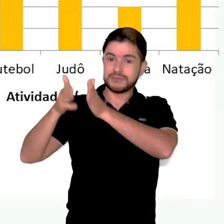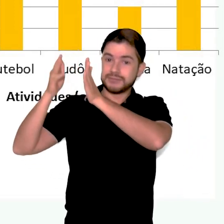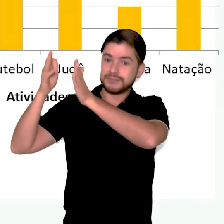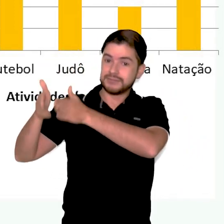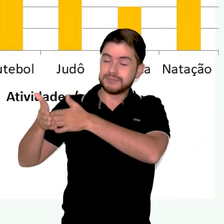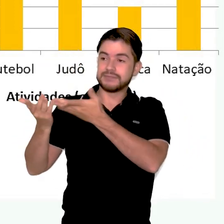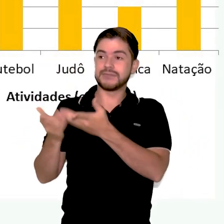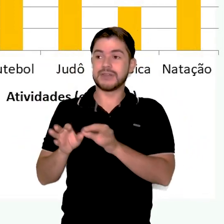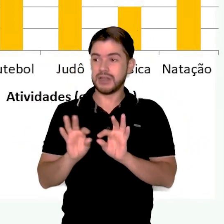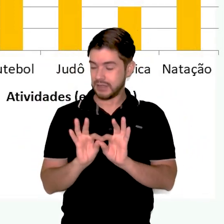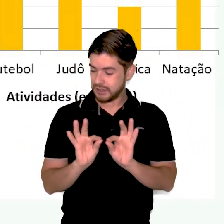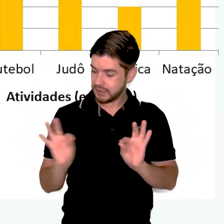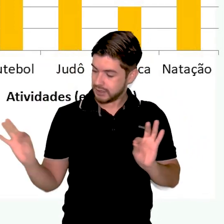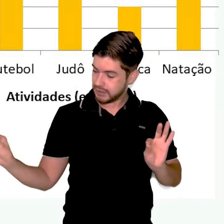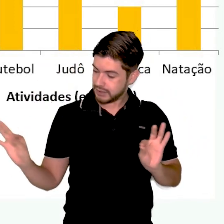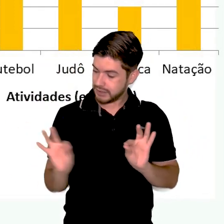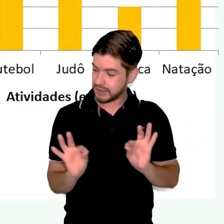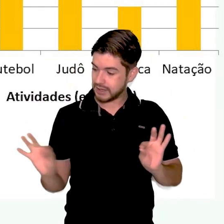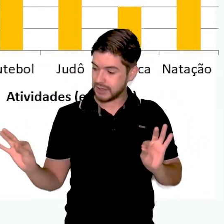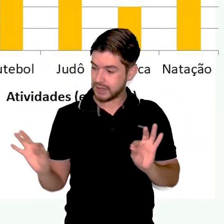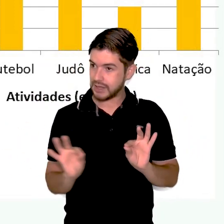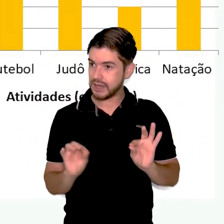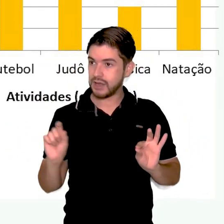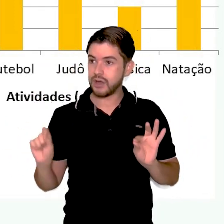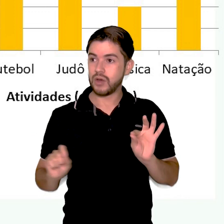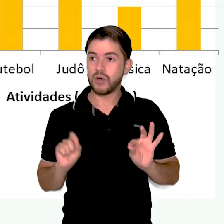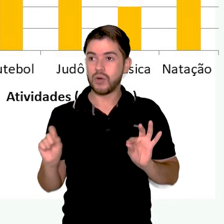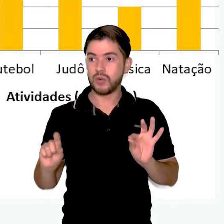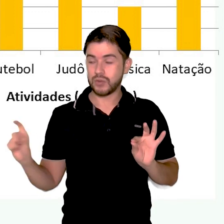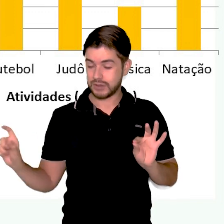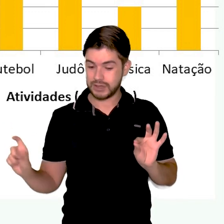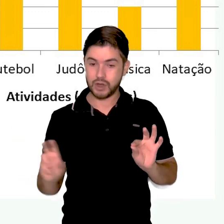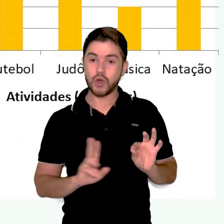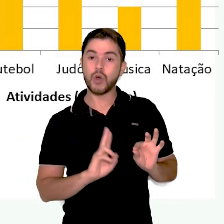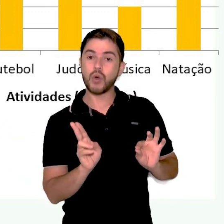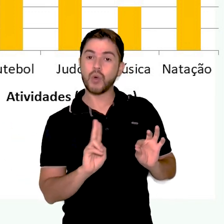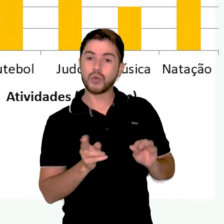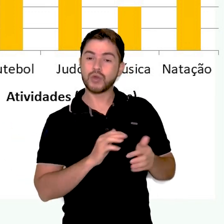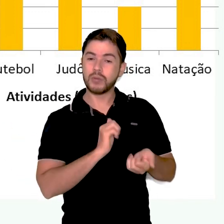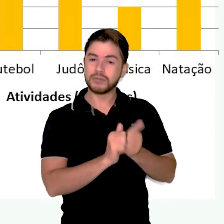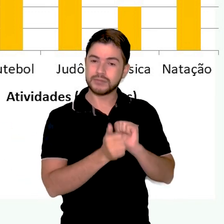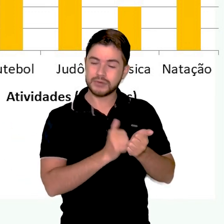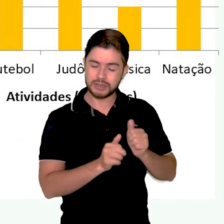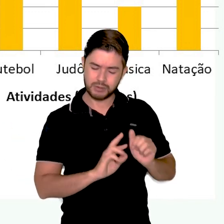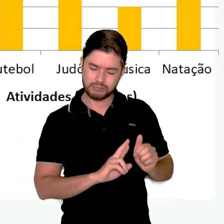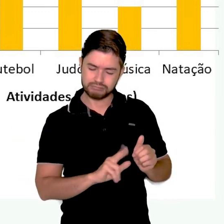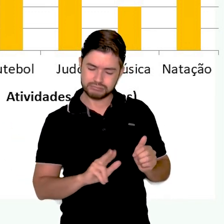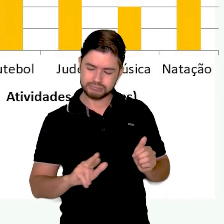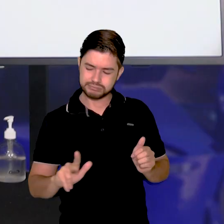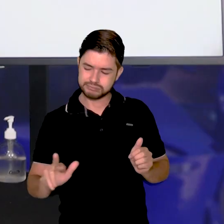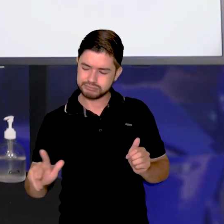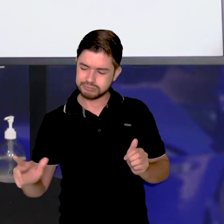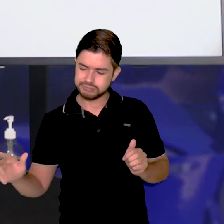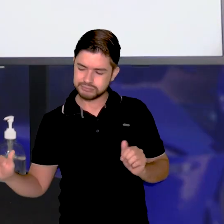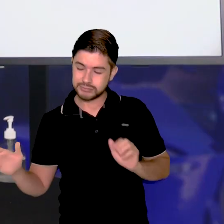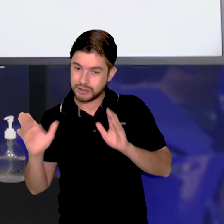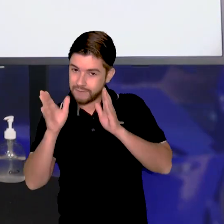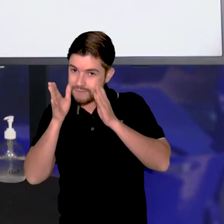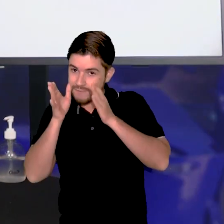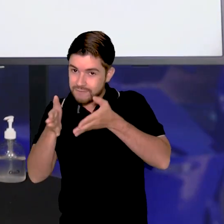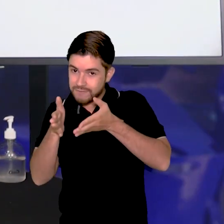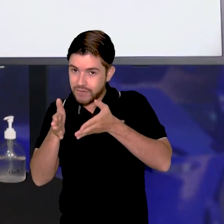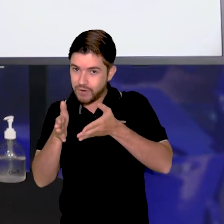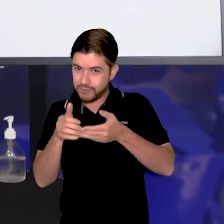abscissa X, vai ser identificada as minhas atividades, que é o quê? As minhas variáveis. É o meu objeto de pesquisa, seriam as